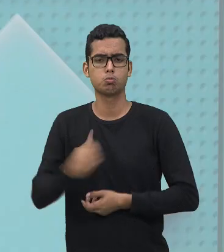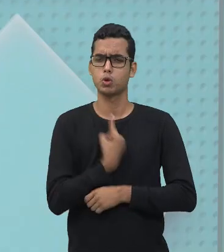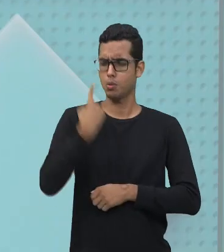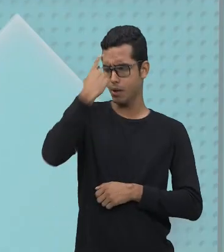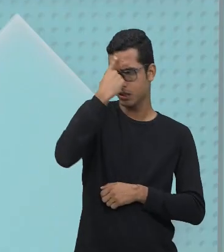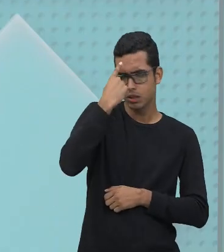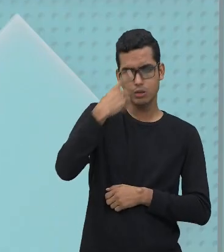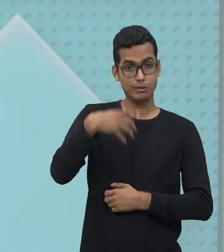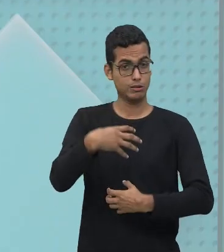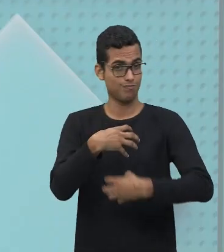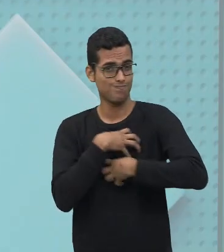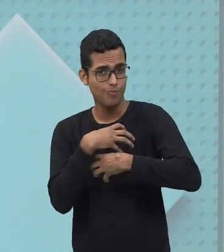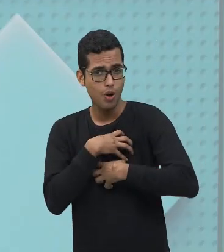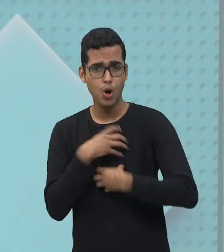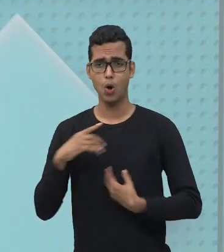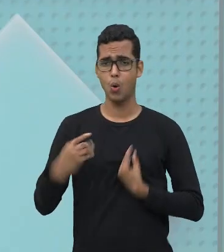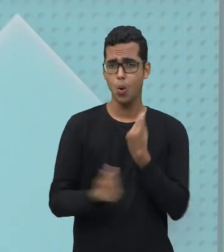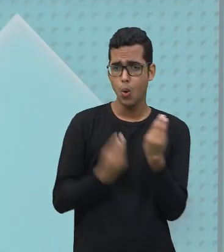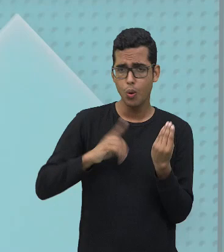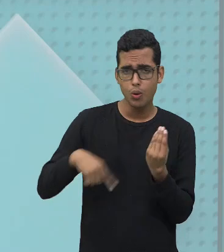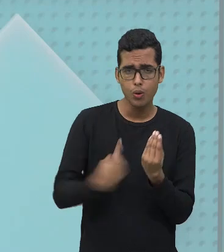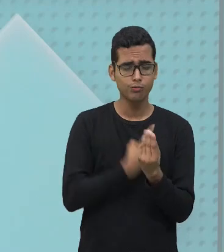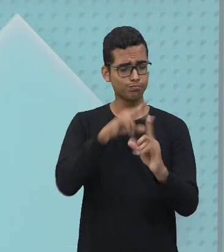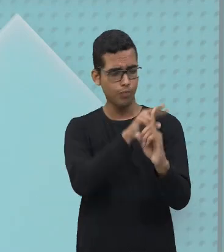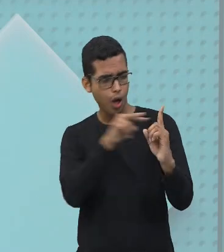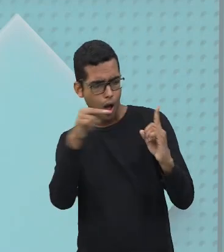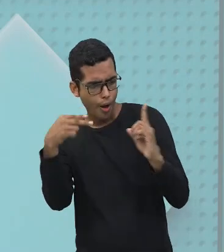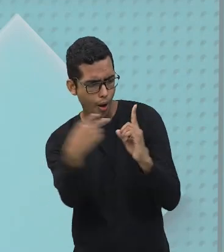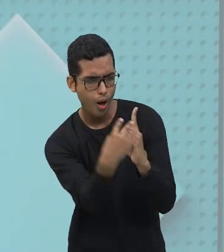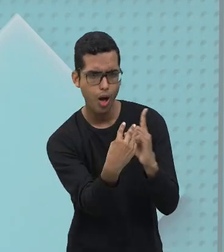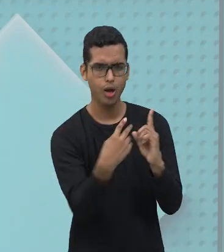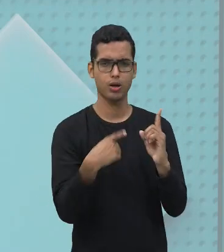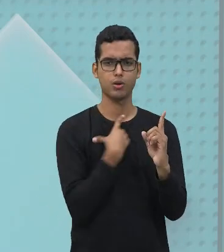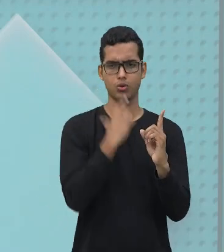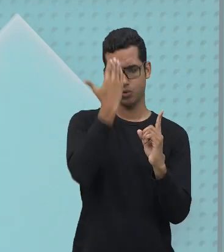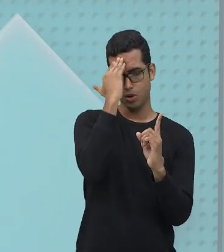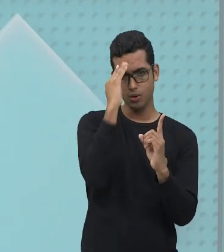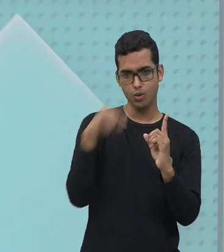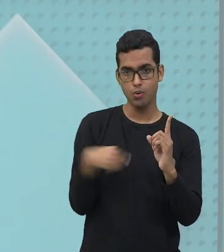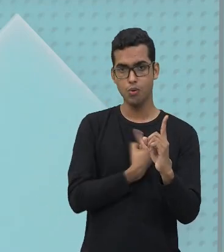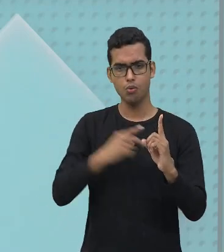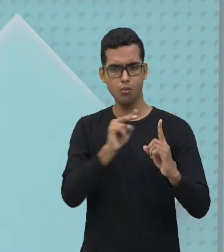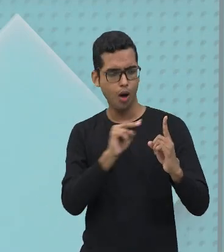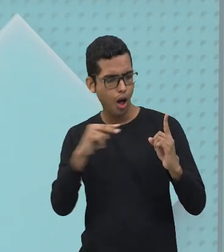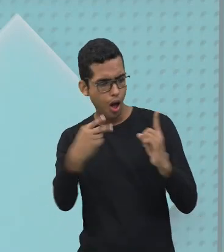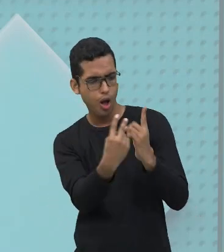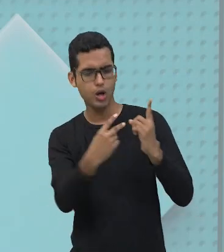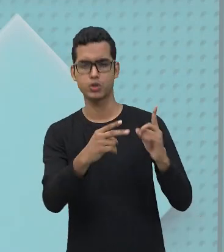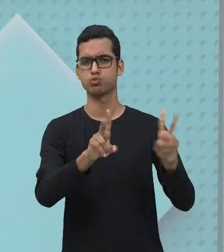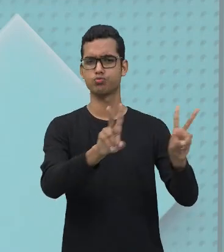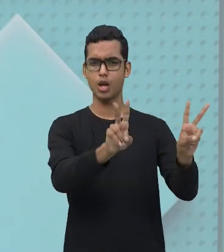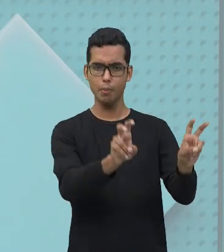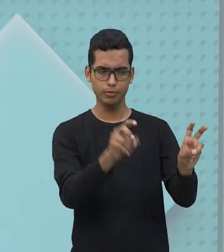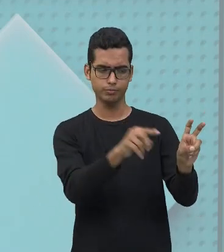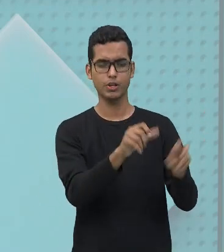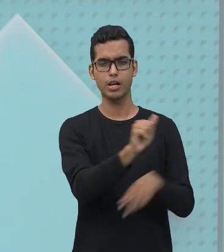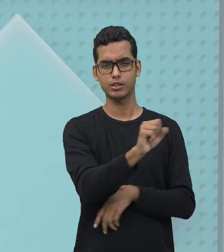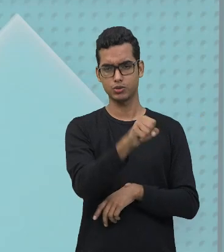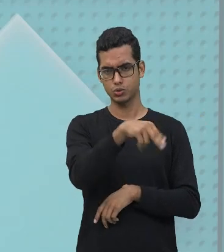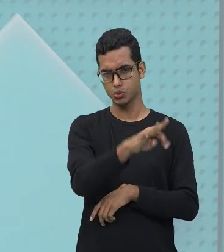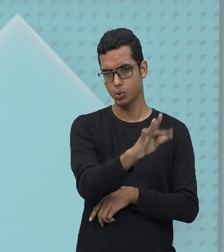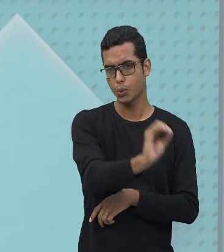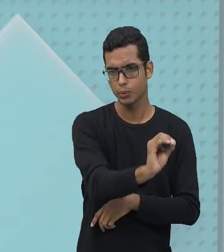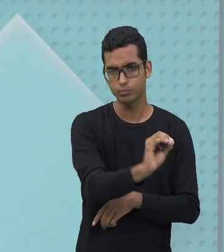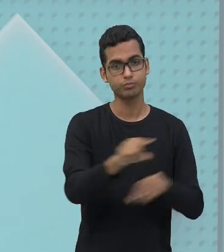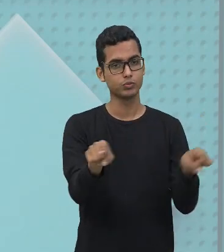dizer a forma como nós vemos, a leitura que nós fazemos de um determinado assunto, de uma